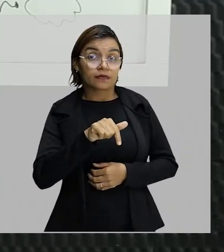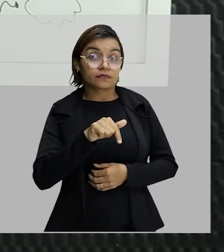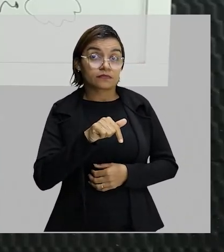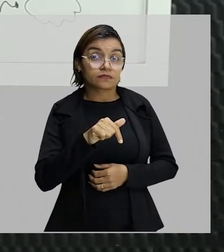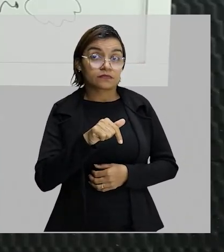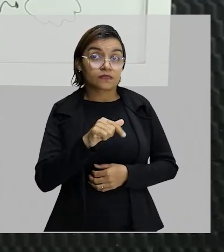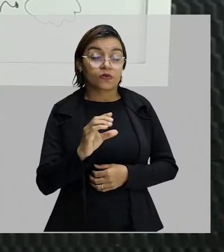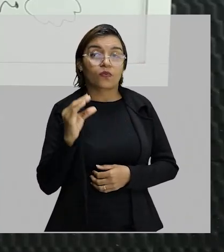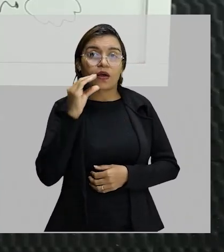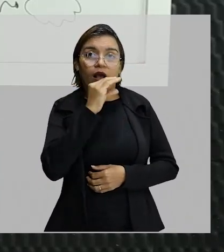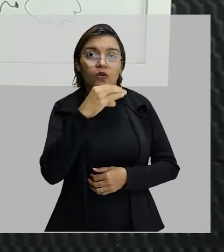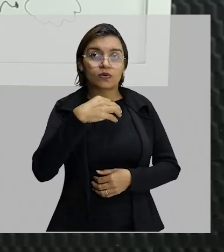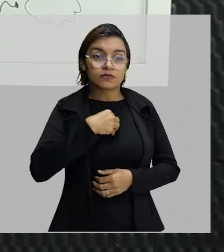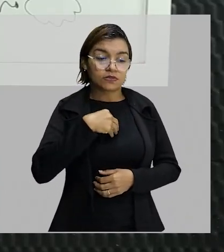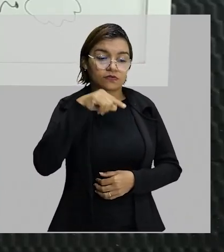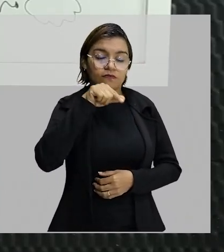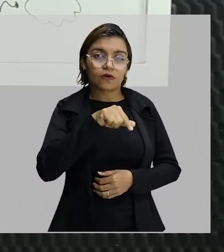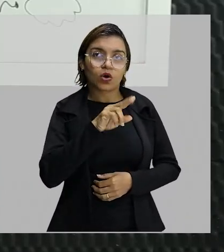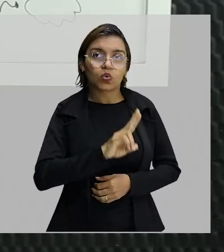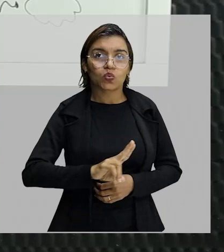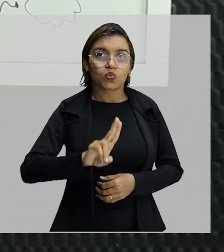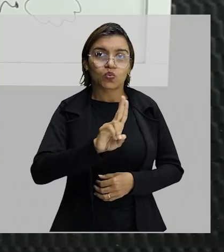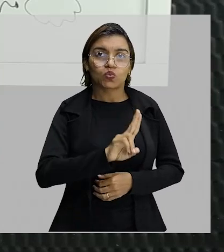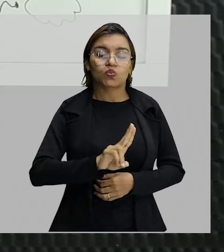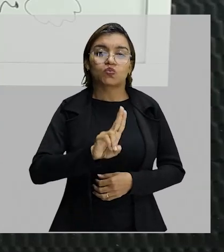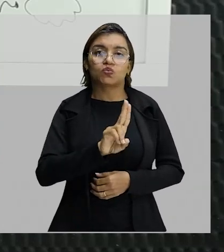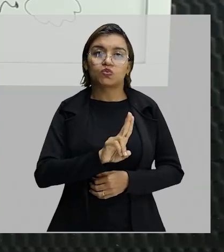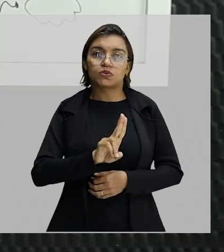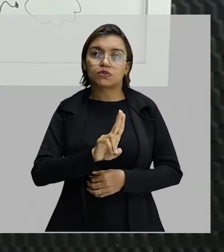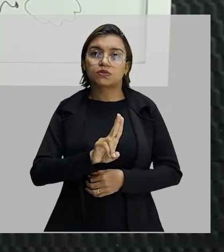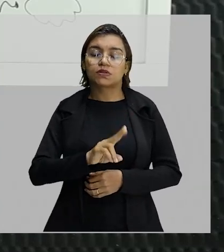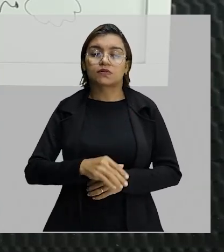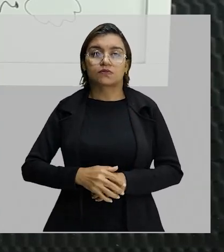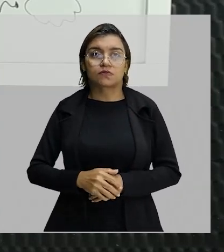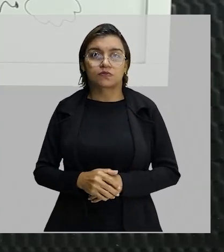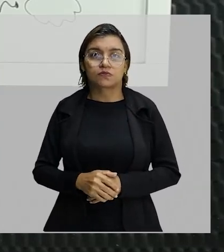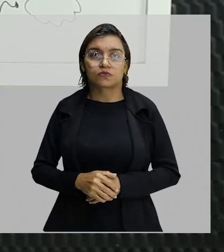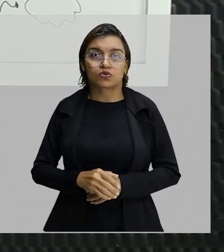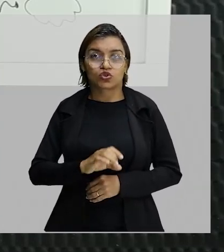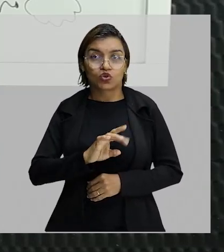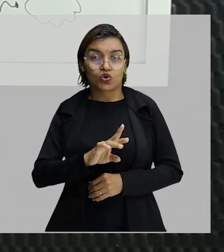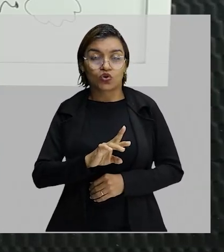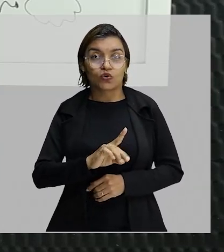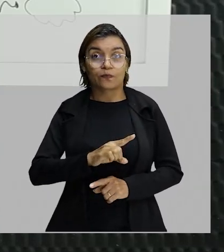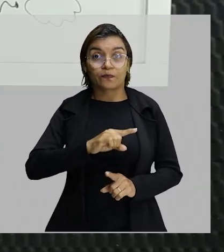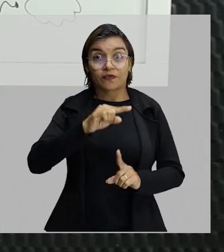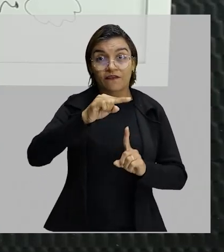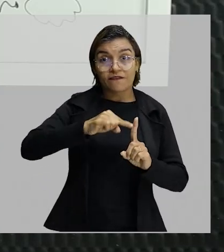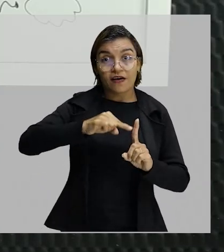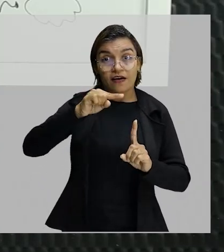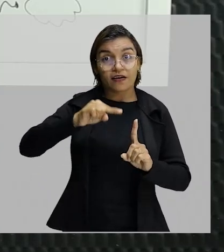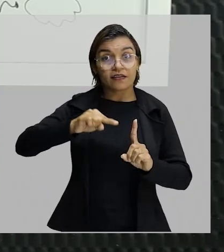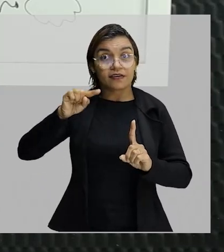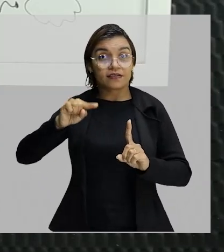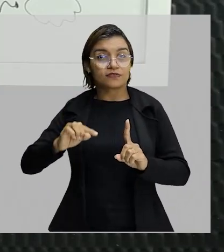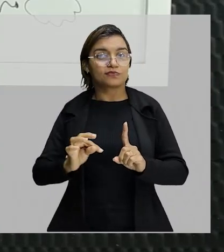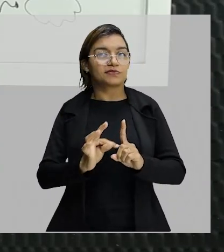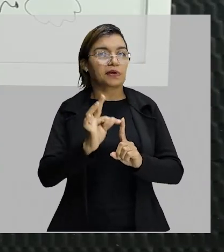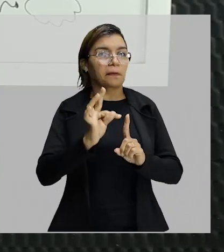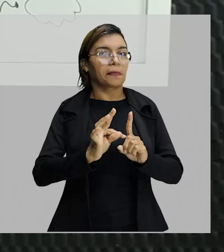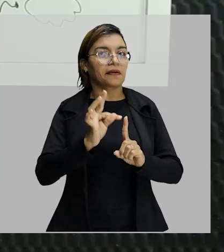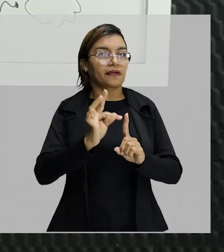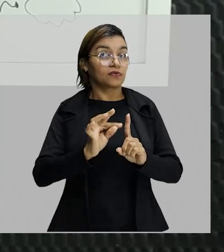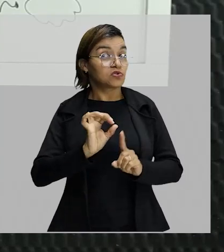certo? Ele é utilizado apenas para a variação de temperatura.